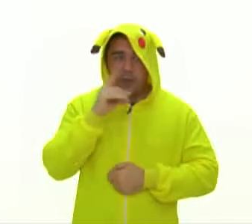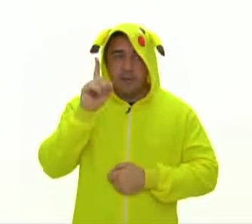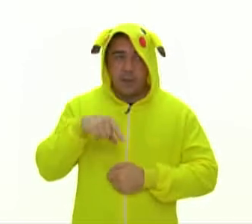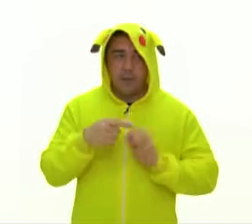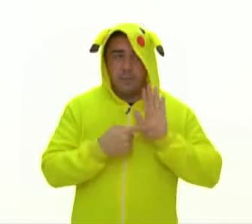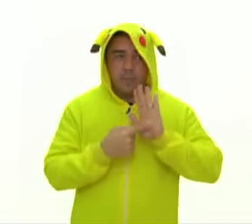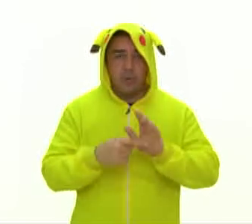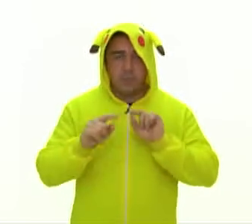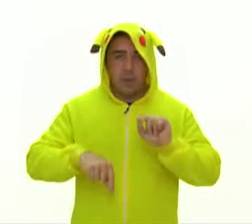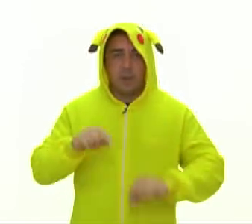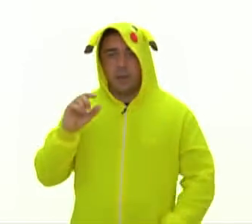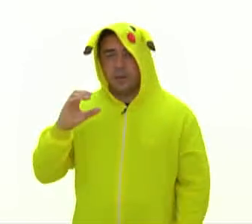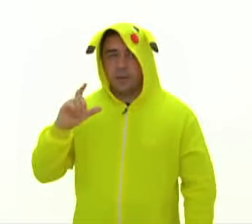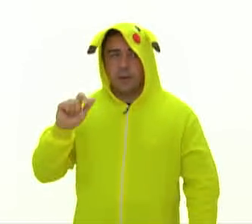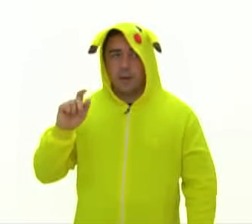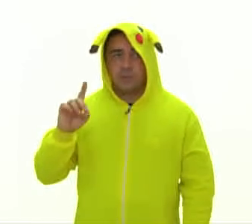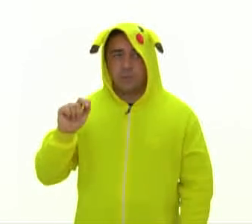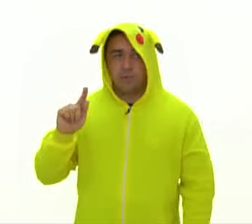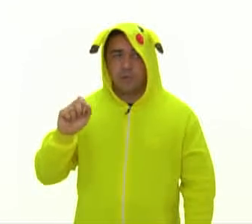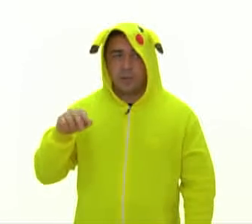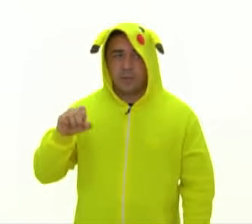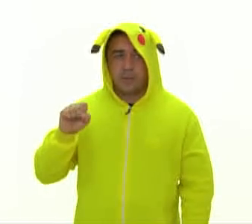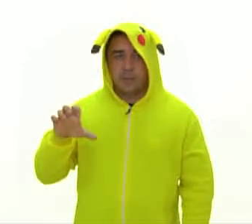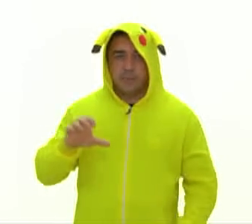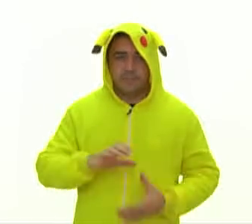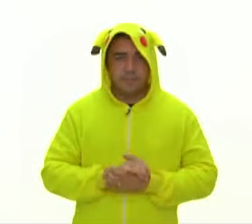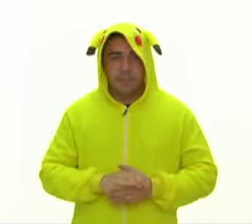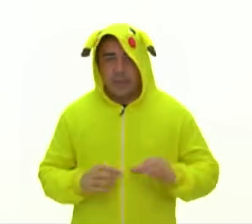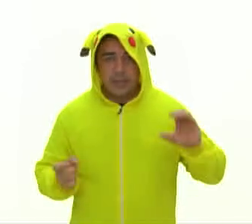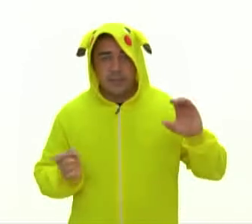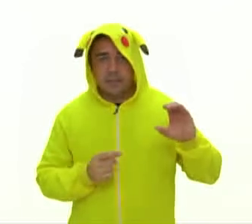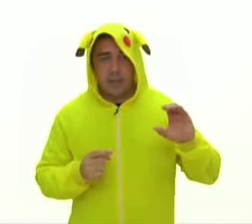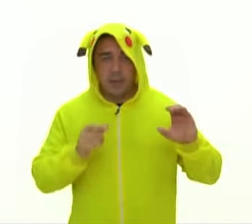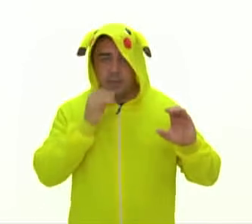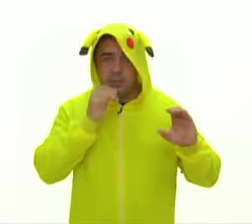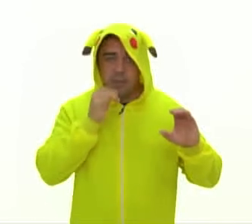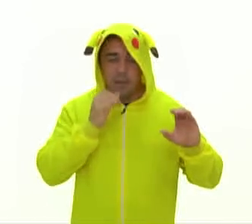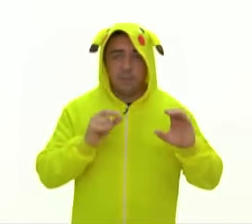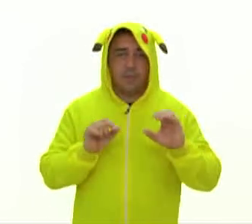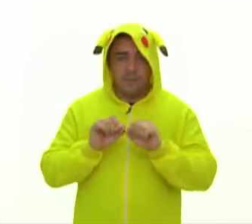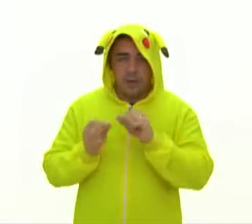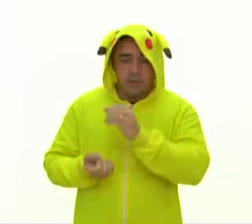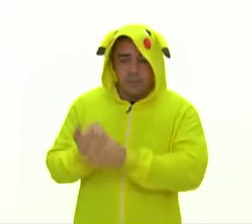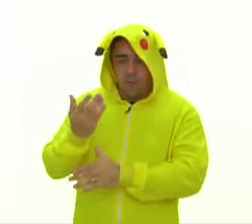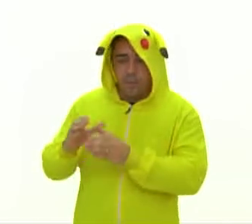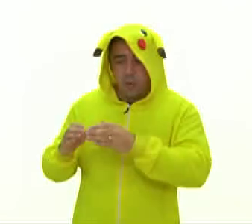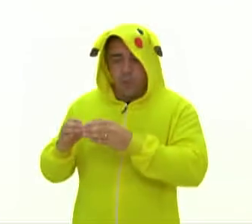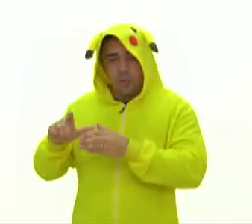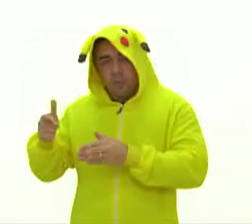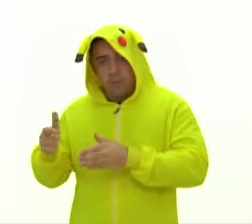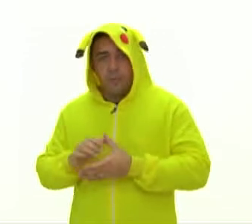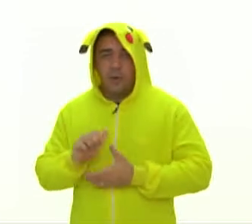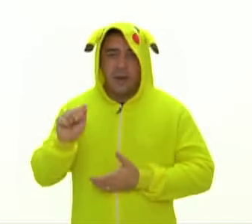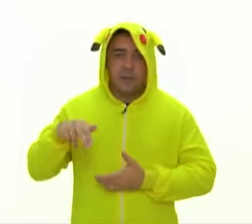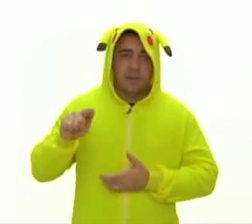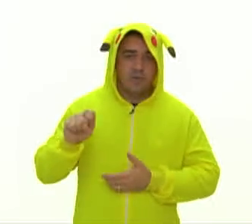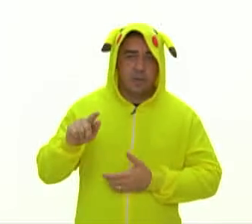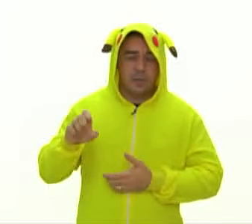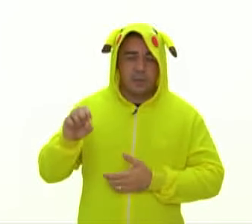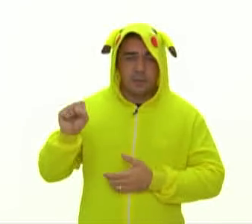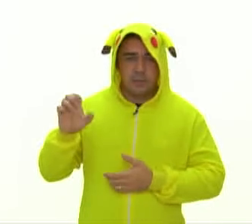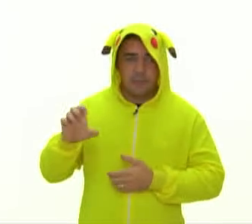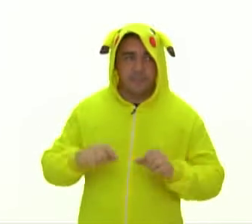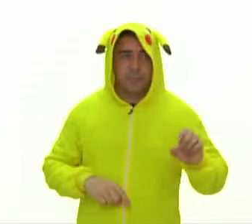de cladogênese? Letra C, em C, uma espécie forma outra por anagênese? Ou letra D,